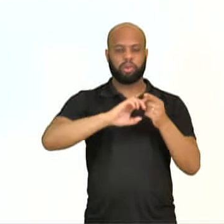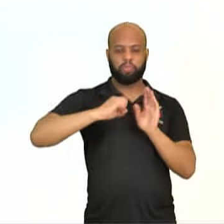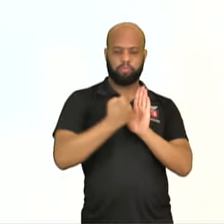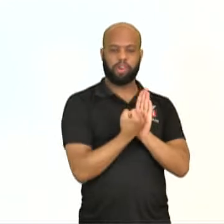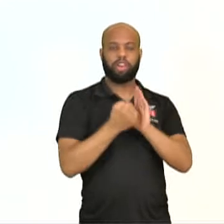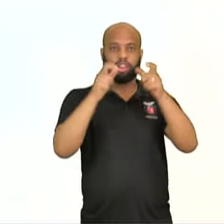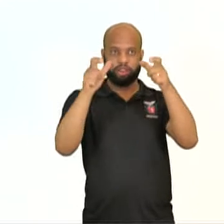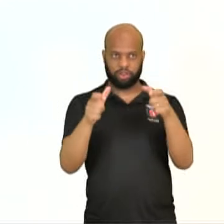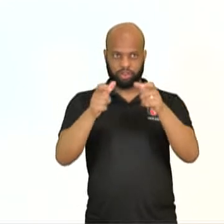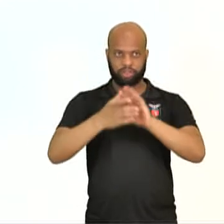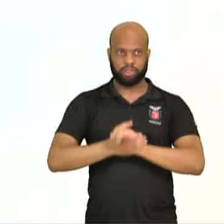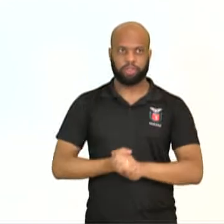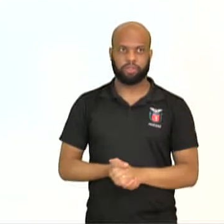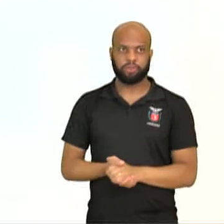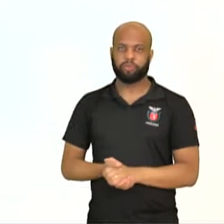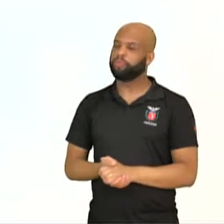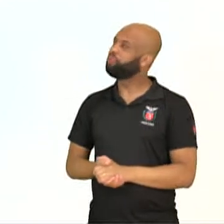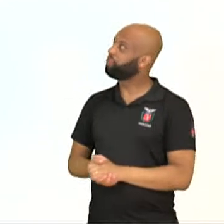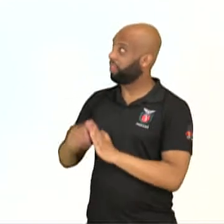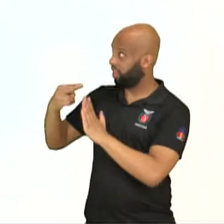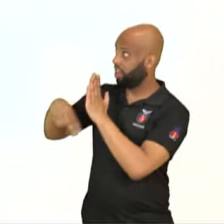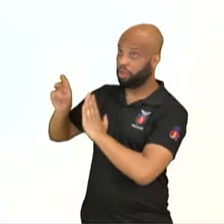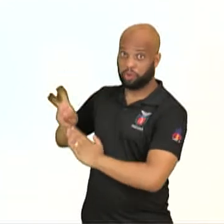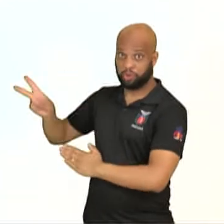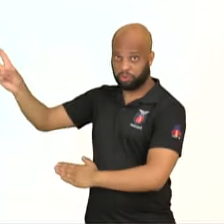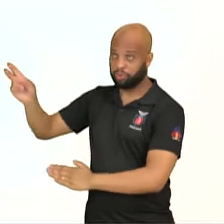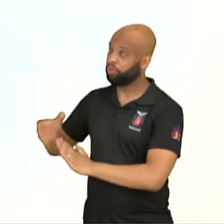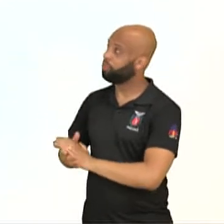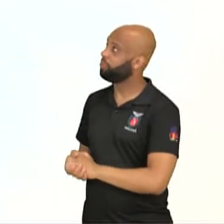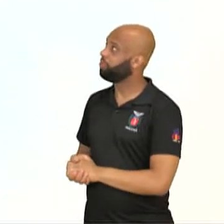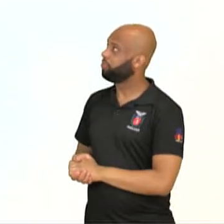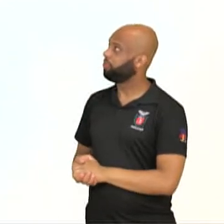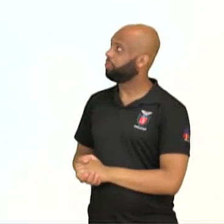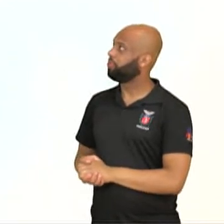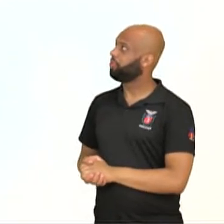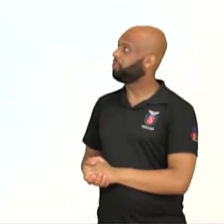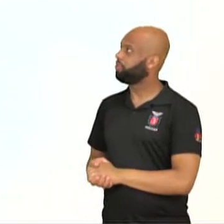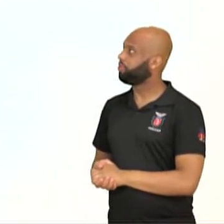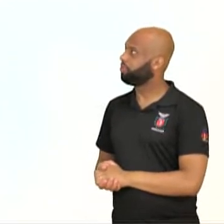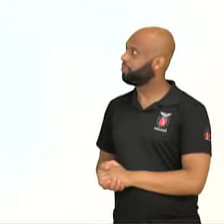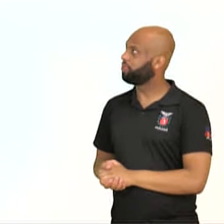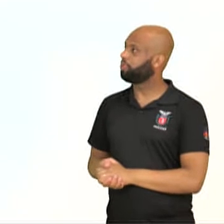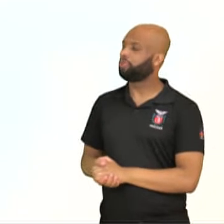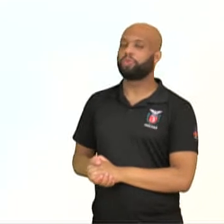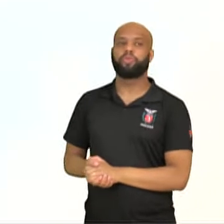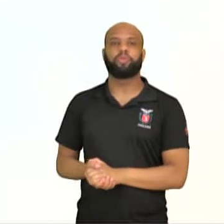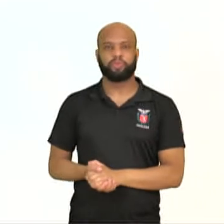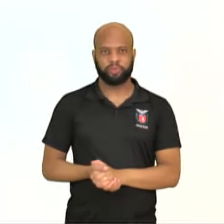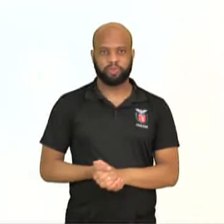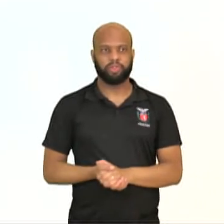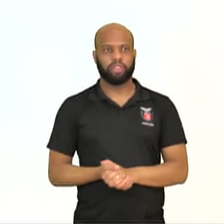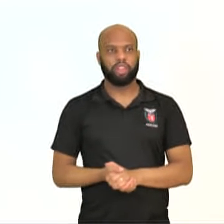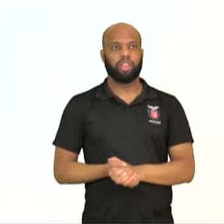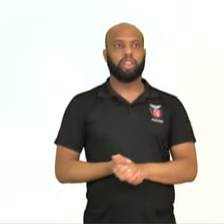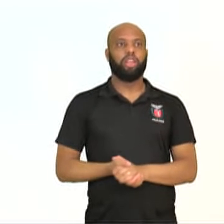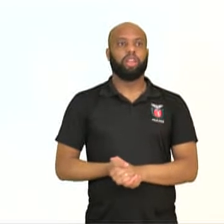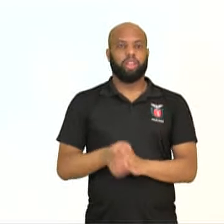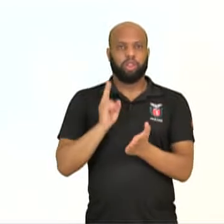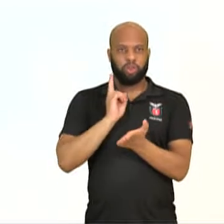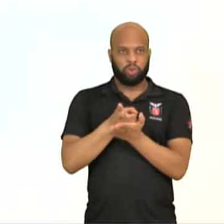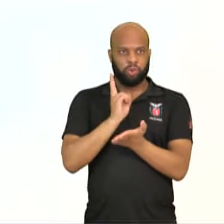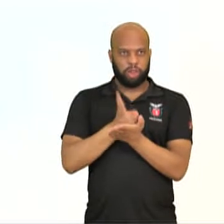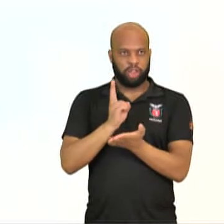lugar. Um reto colossal, espero aportar muitas ideias para futuras escapadas. No mesmo perfil